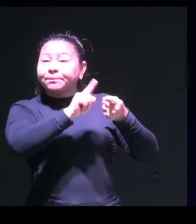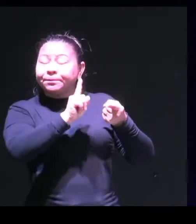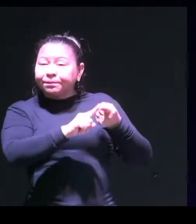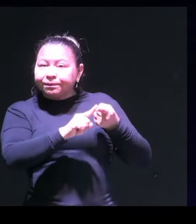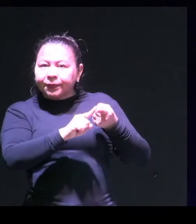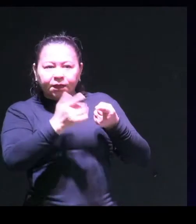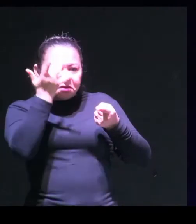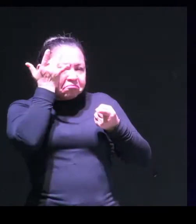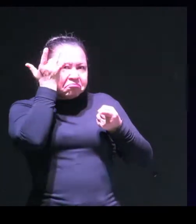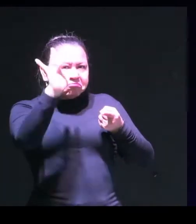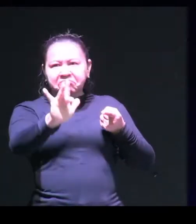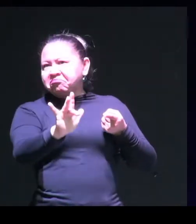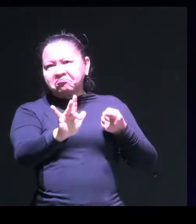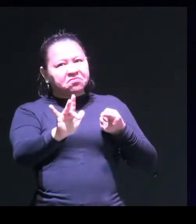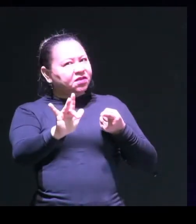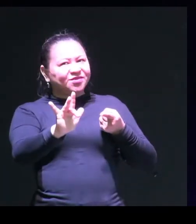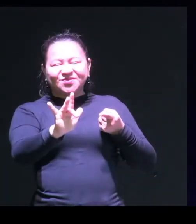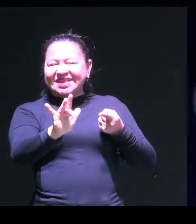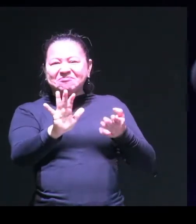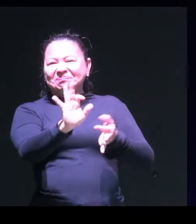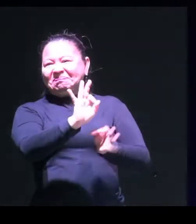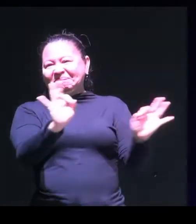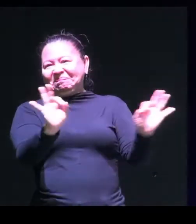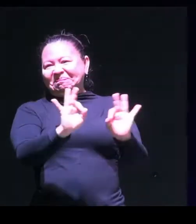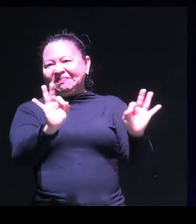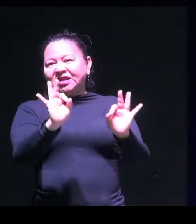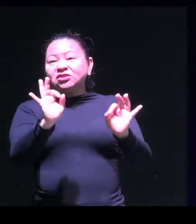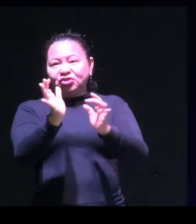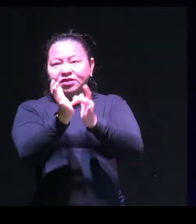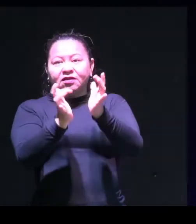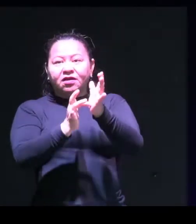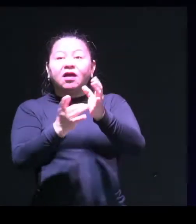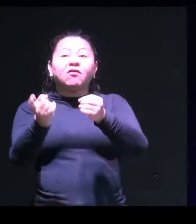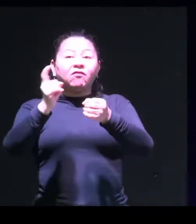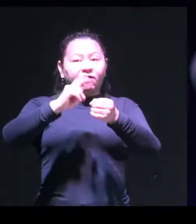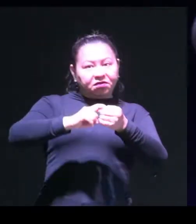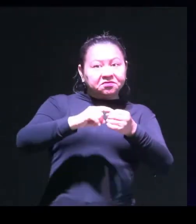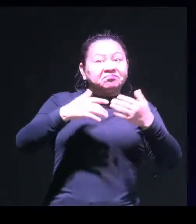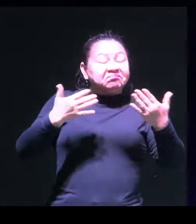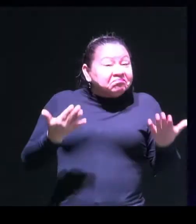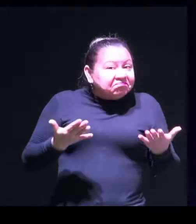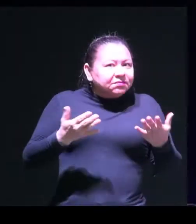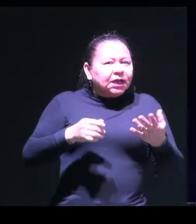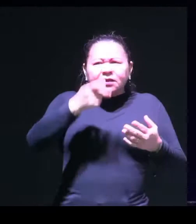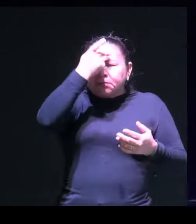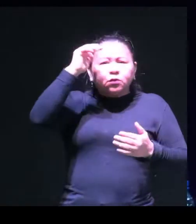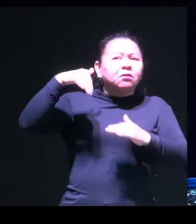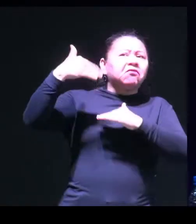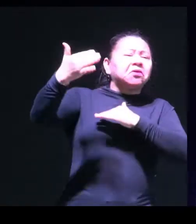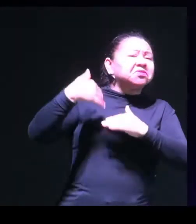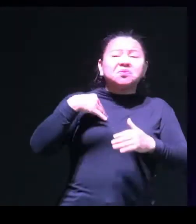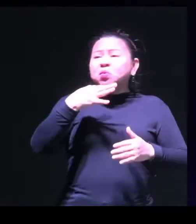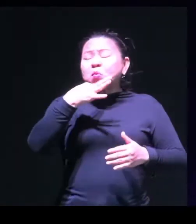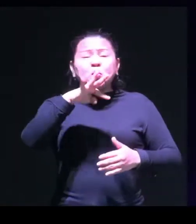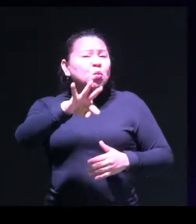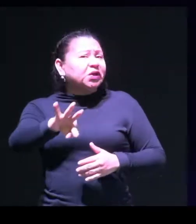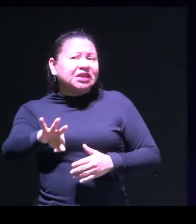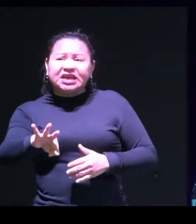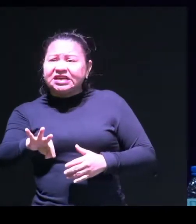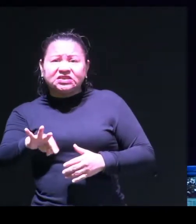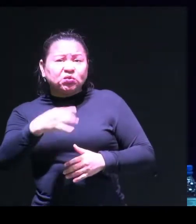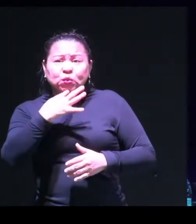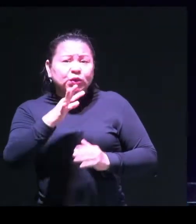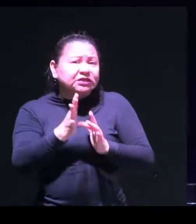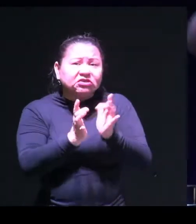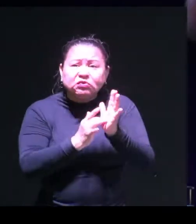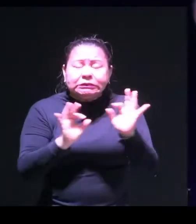que não sabem que Jesus vai voltar. Quem é que não sabe que Jesus vai voltar? As pessoas que estão lá fora. As pessoas que ainda não tiveram